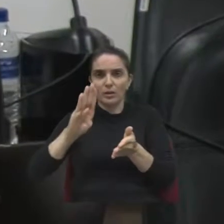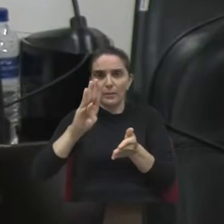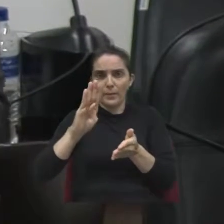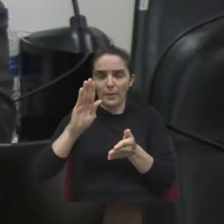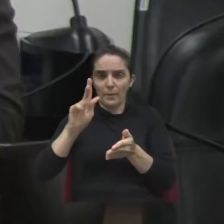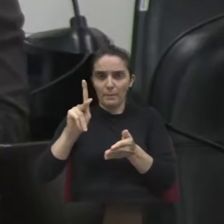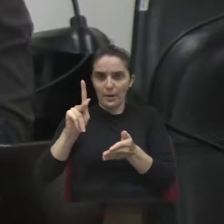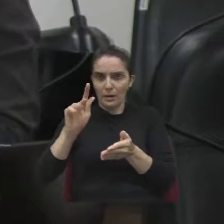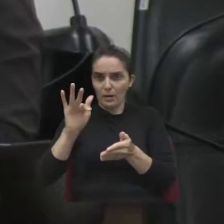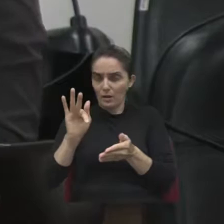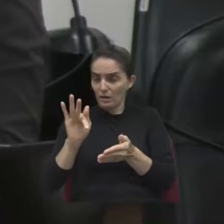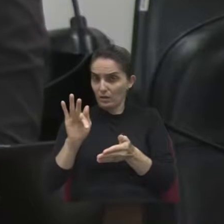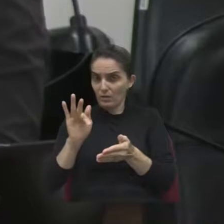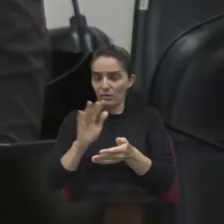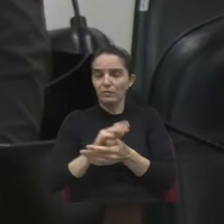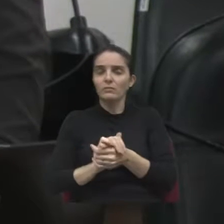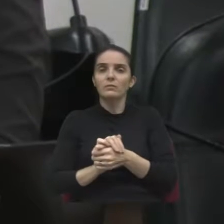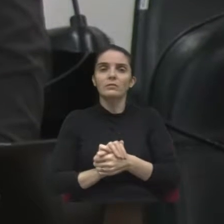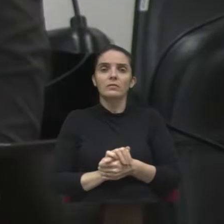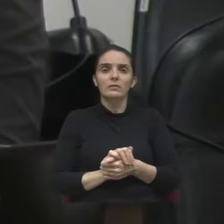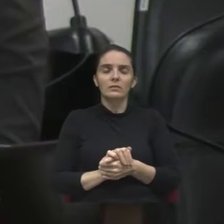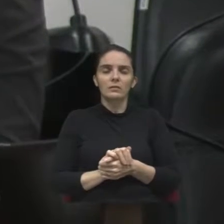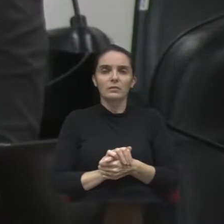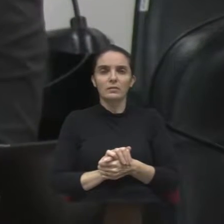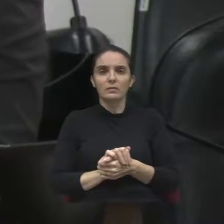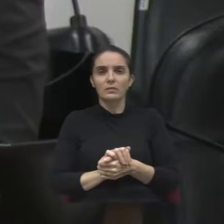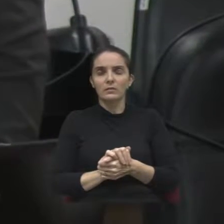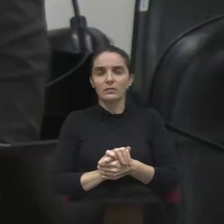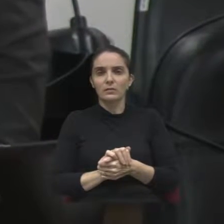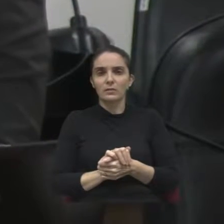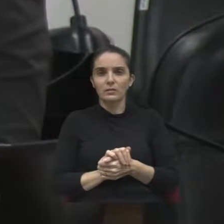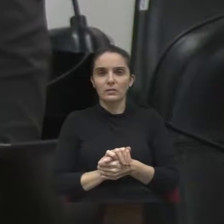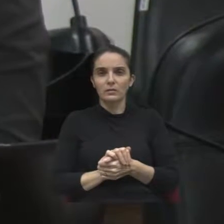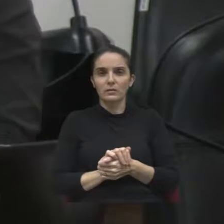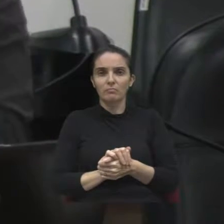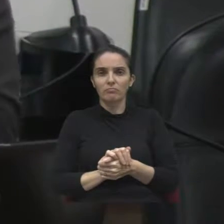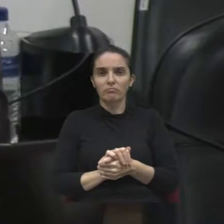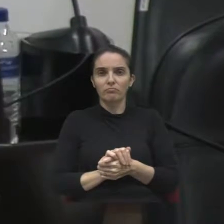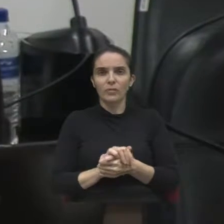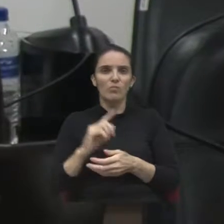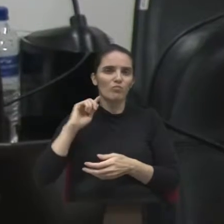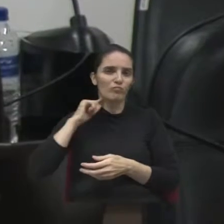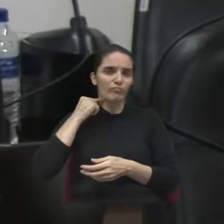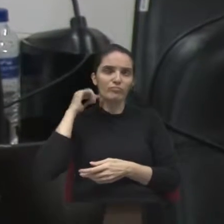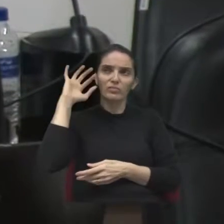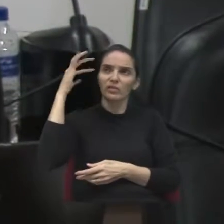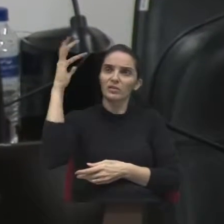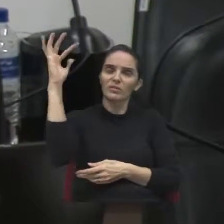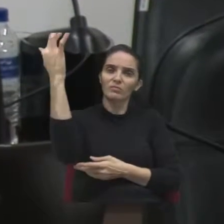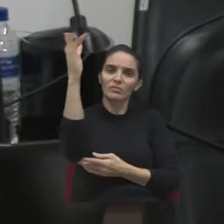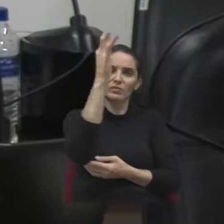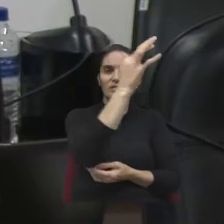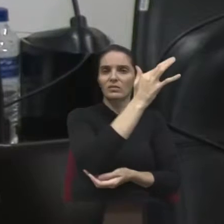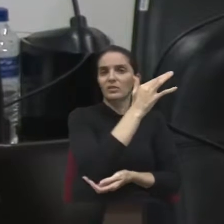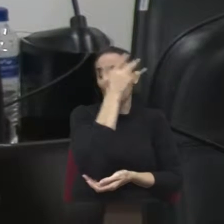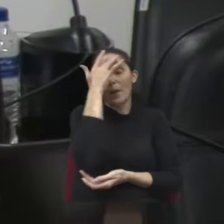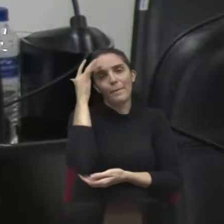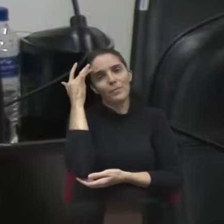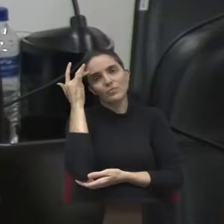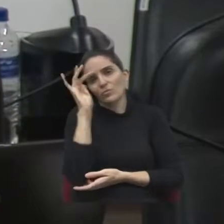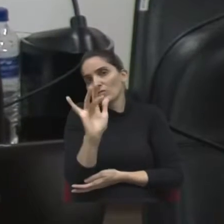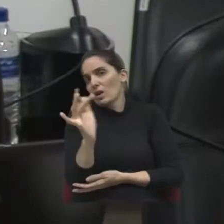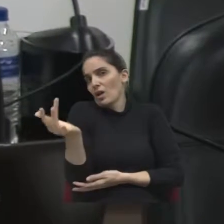produção é um processo que degrada o meio ambiente. E as pessoas não sabem disso. Até para retirar